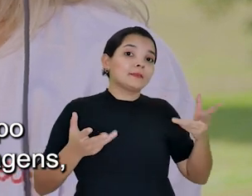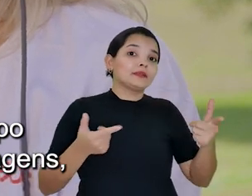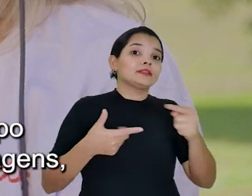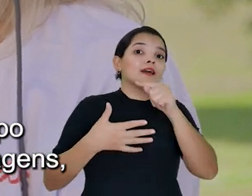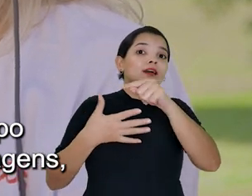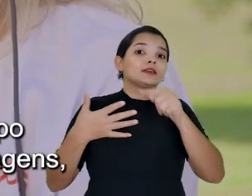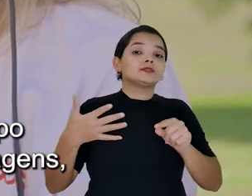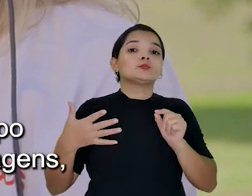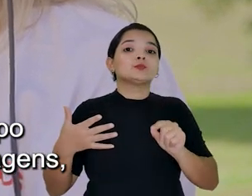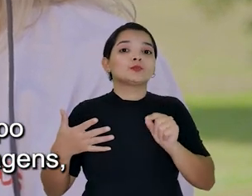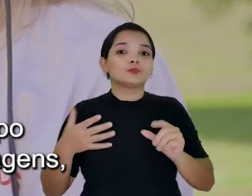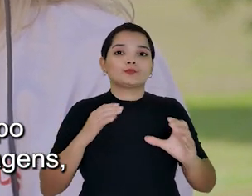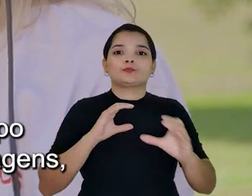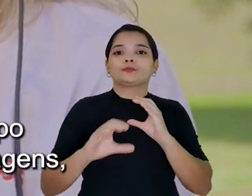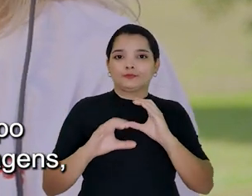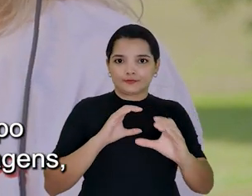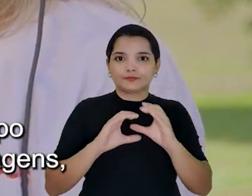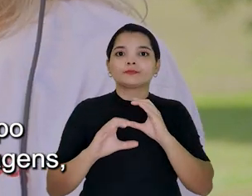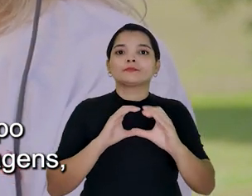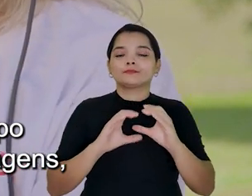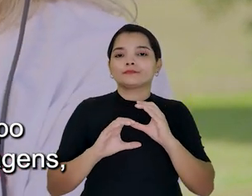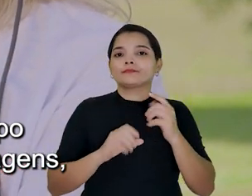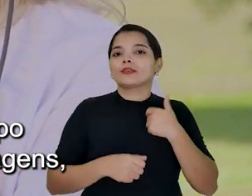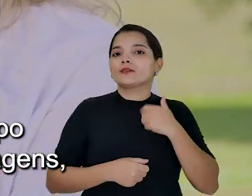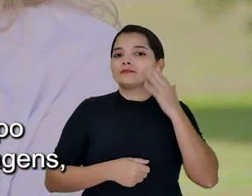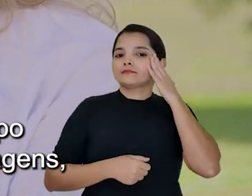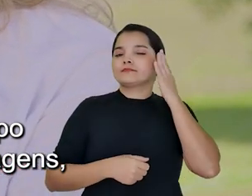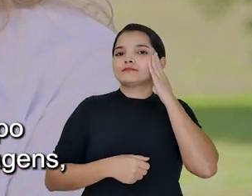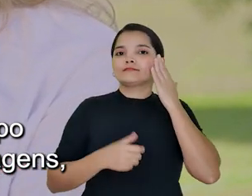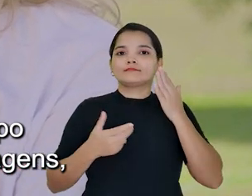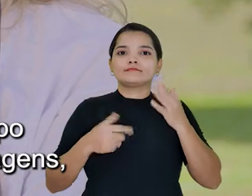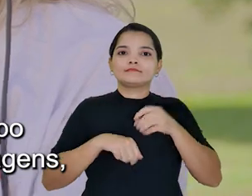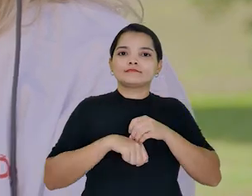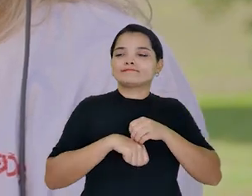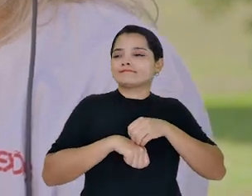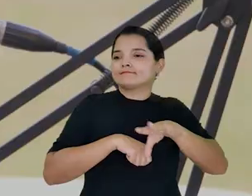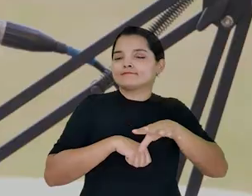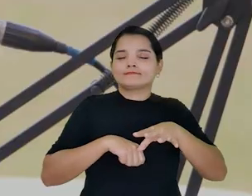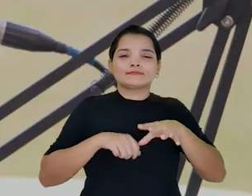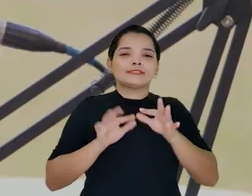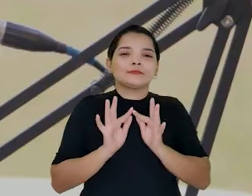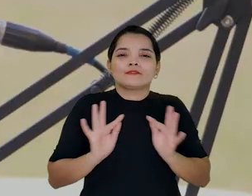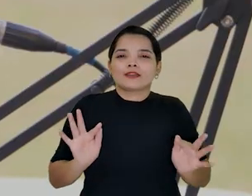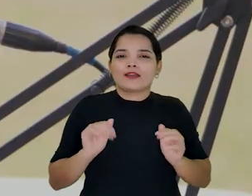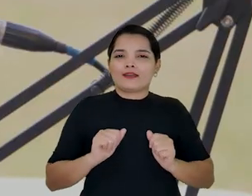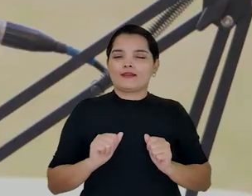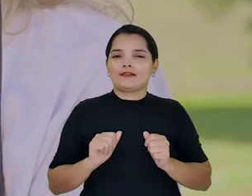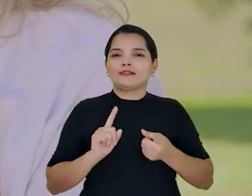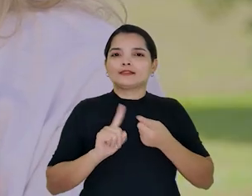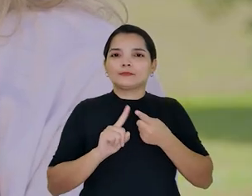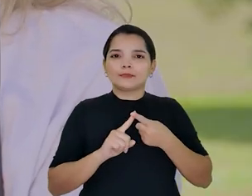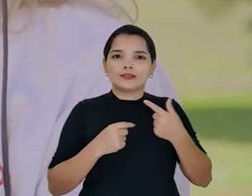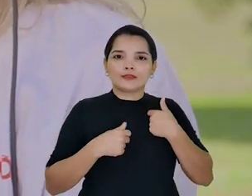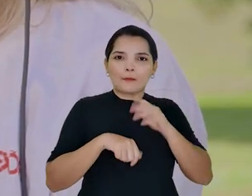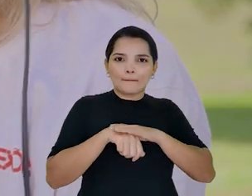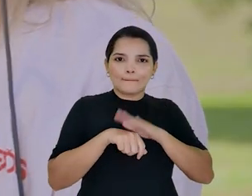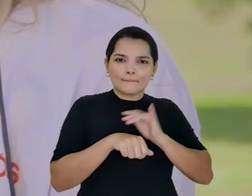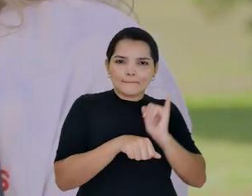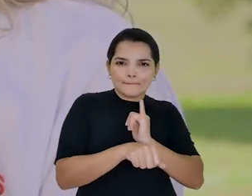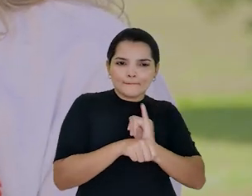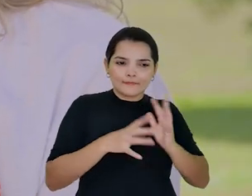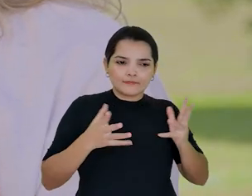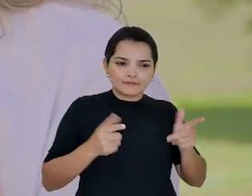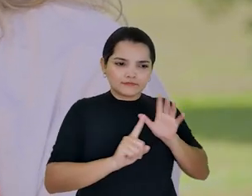aquelas habilidades do escopo da comunicação que é saber simplificar mensagens saber influenciar